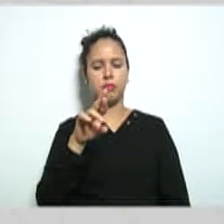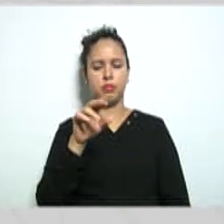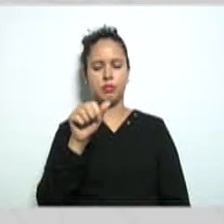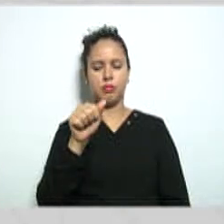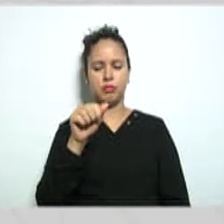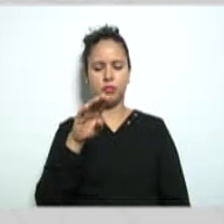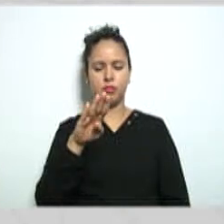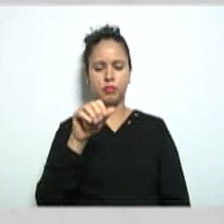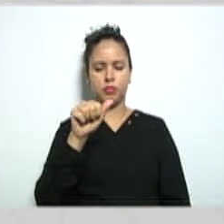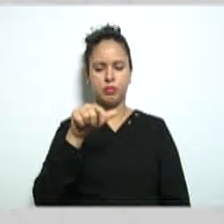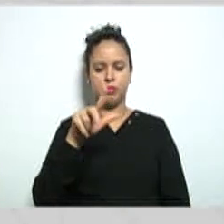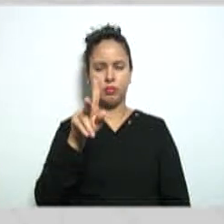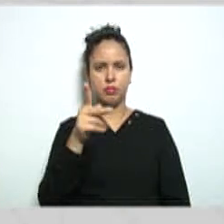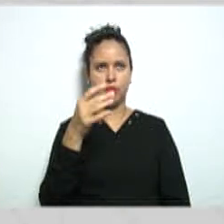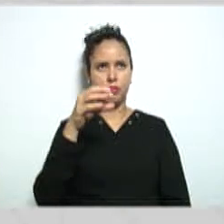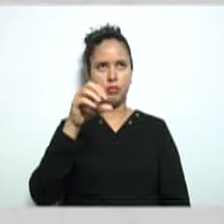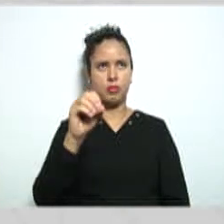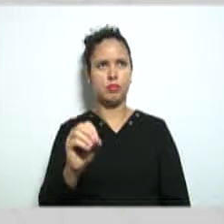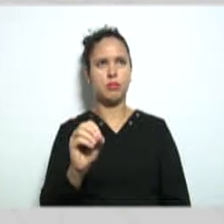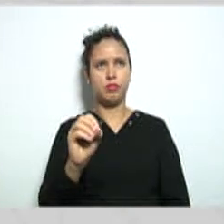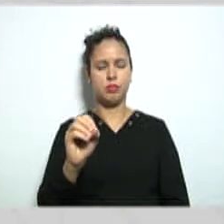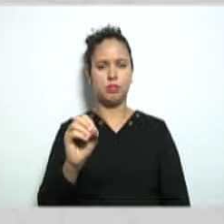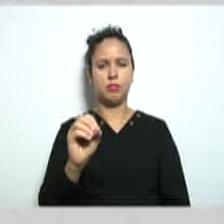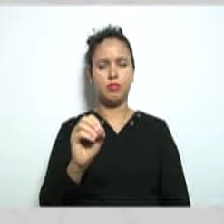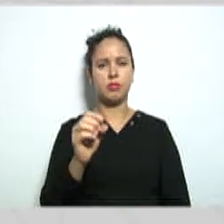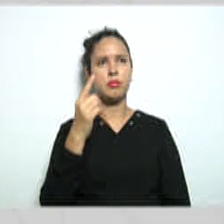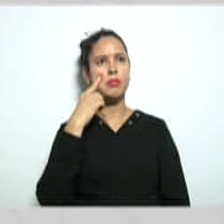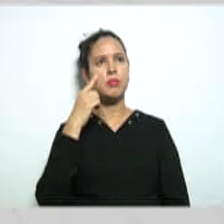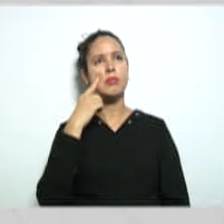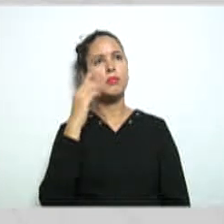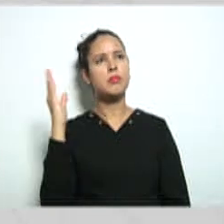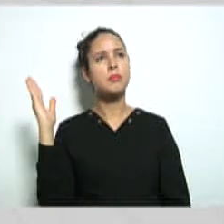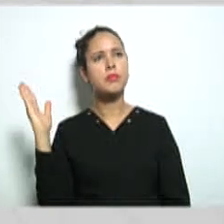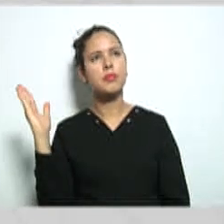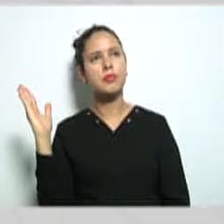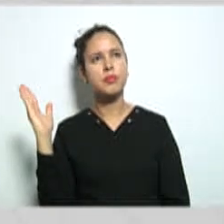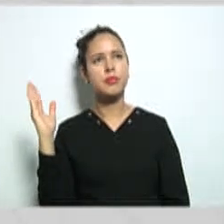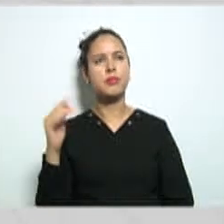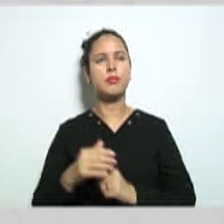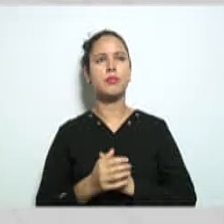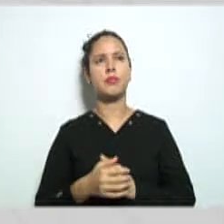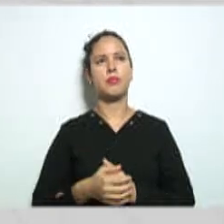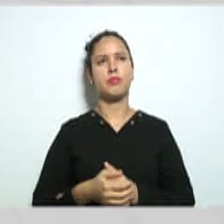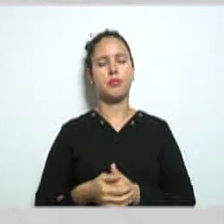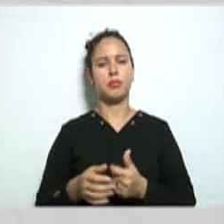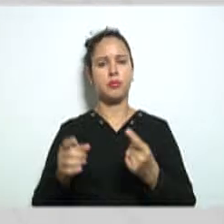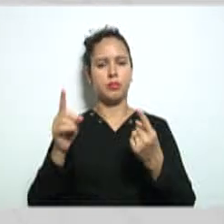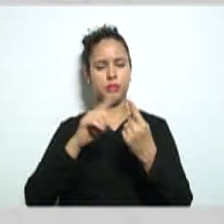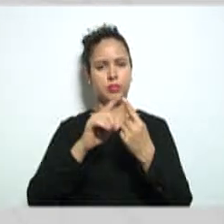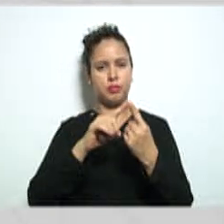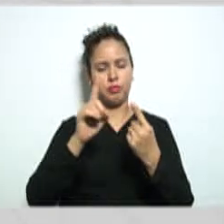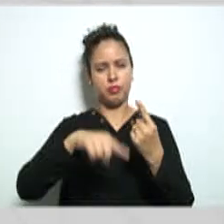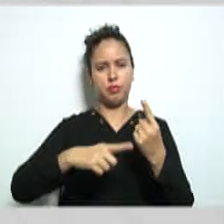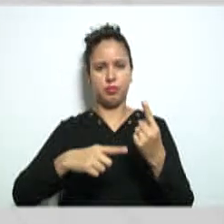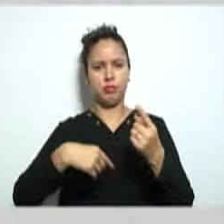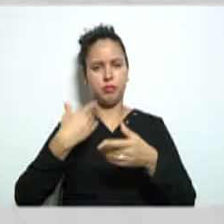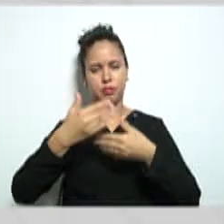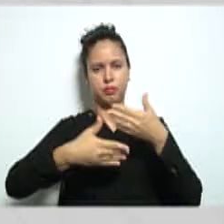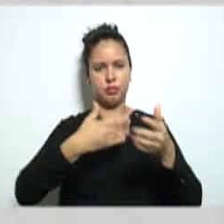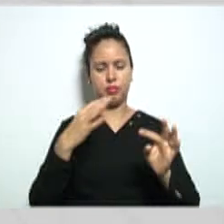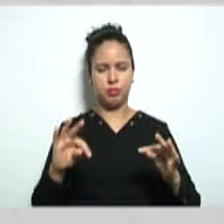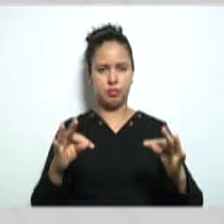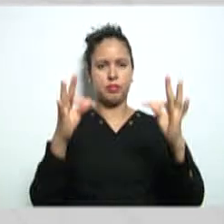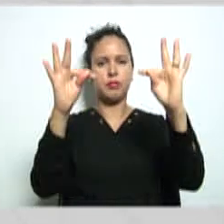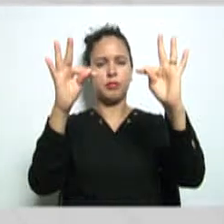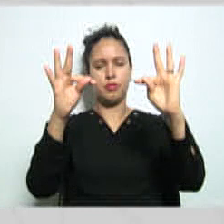Automação ou maquinário programável. Já vem dizendo que é o processo tecnológico pelo qual